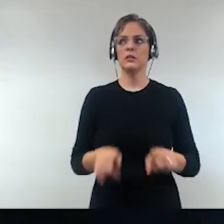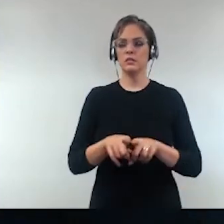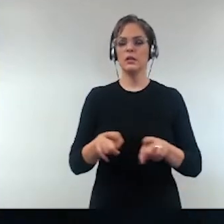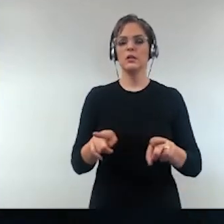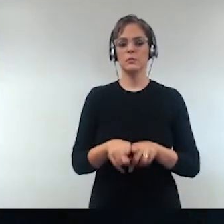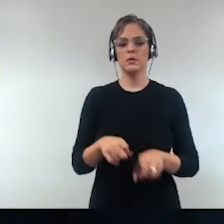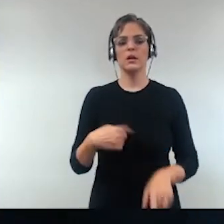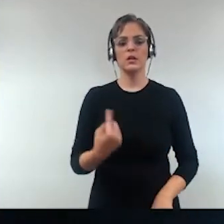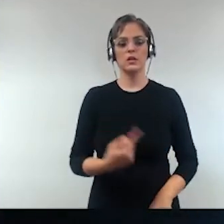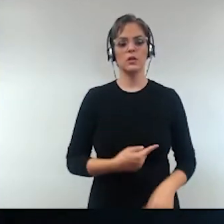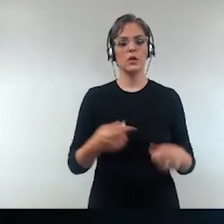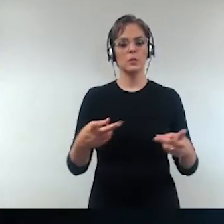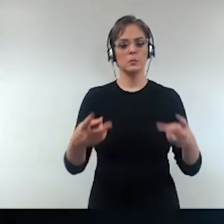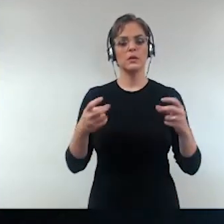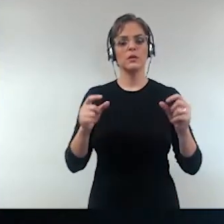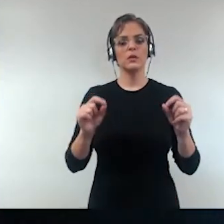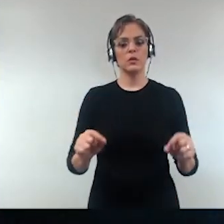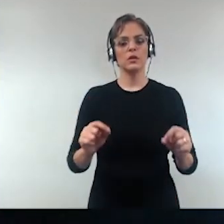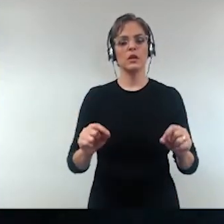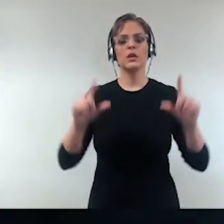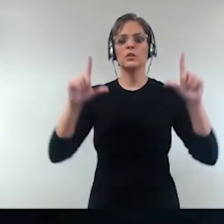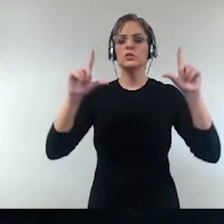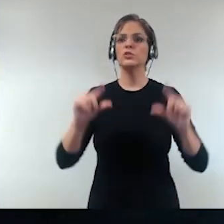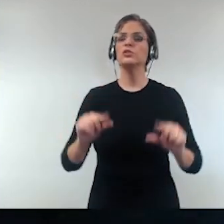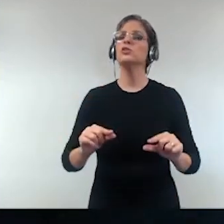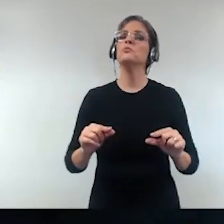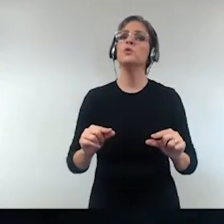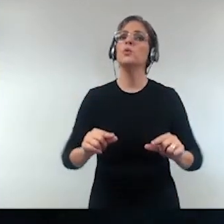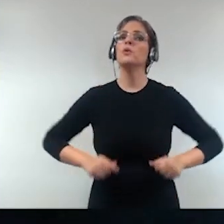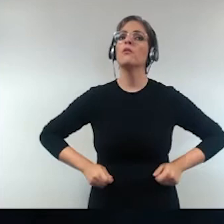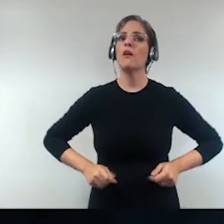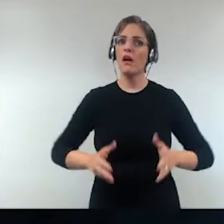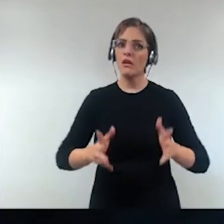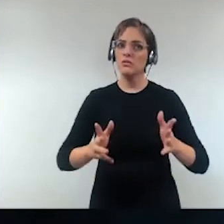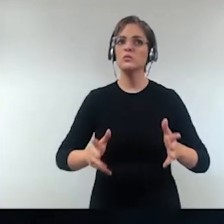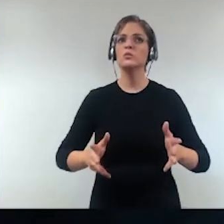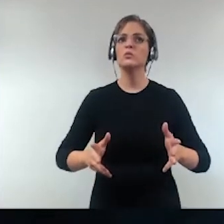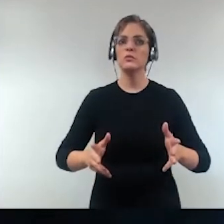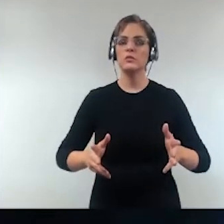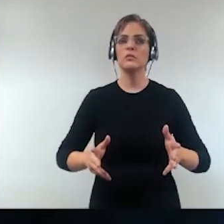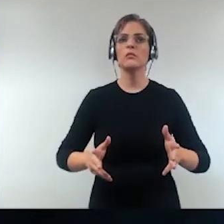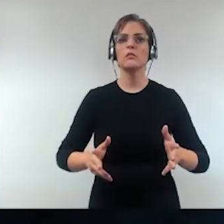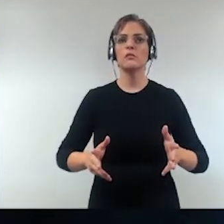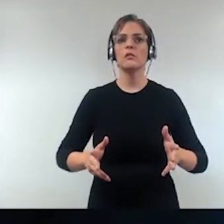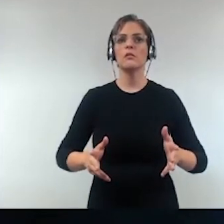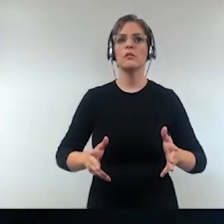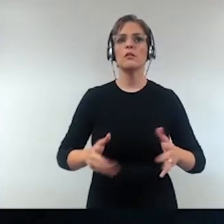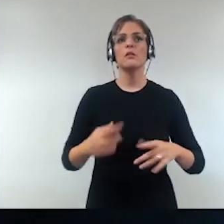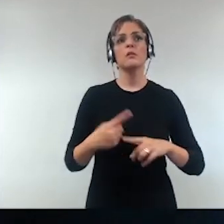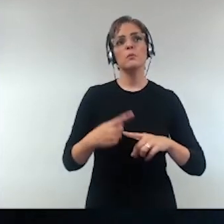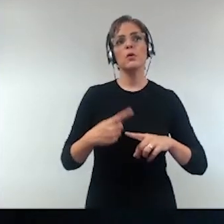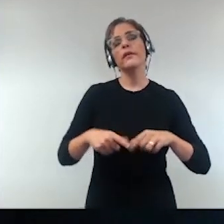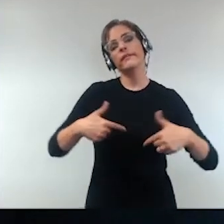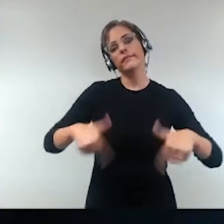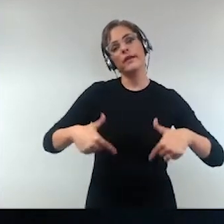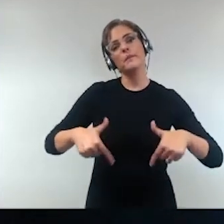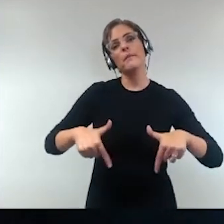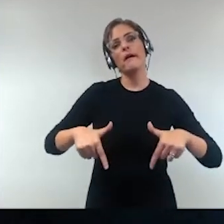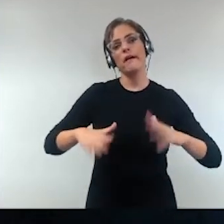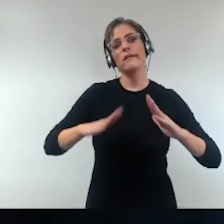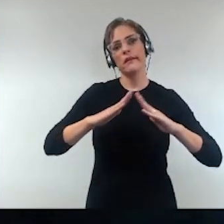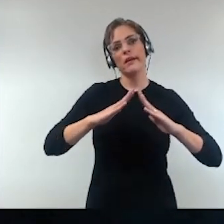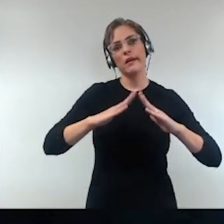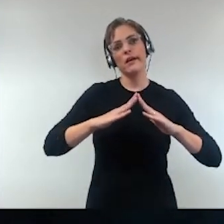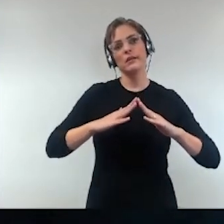como consequência, uma redução significativa nos gastos, em razão, como consequência, digo, do trabalho remoto. Claro